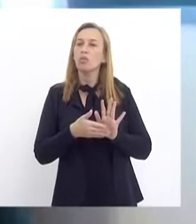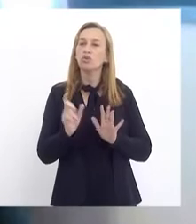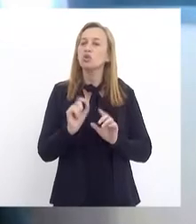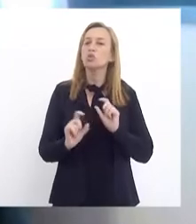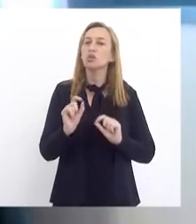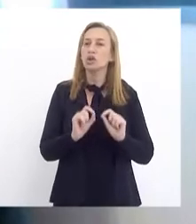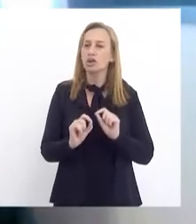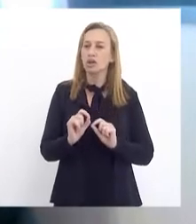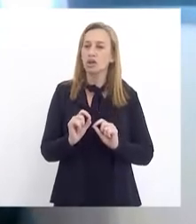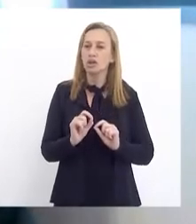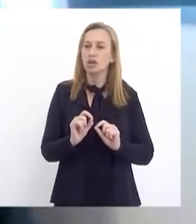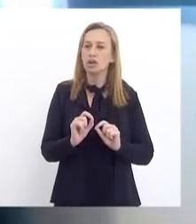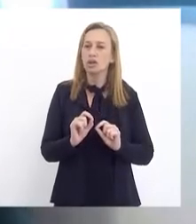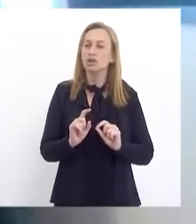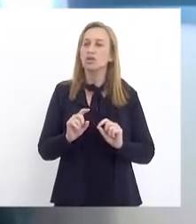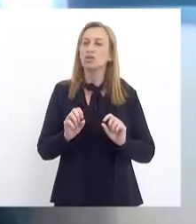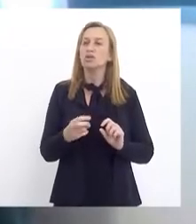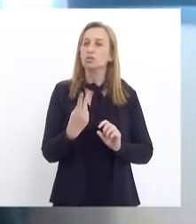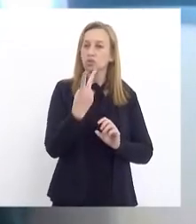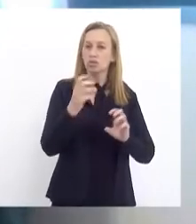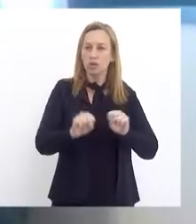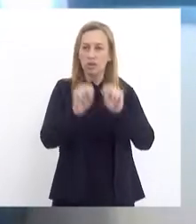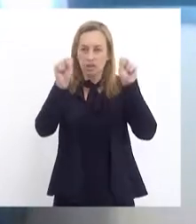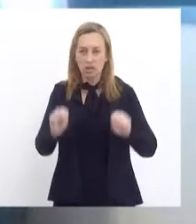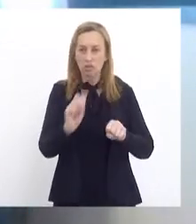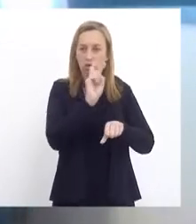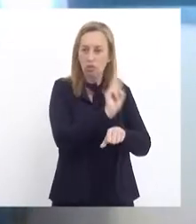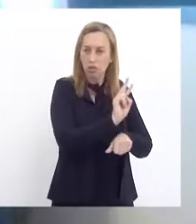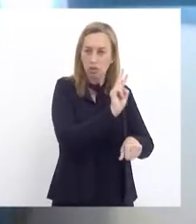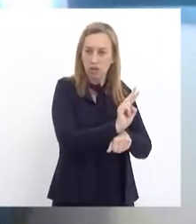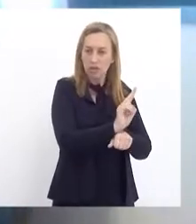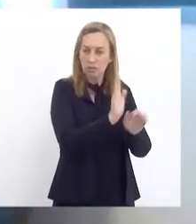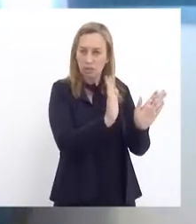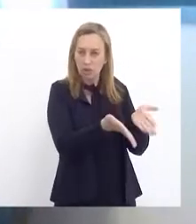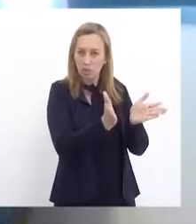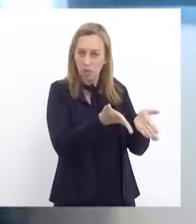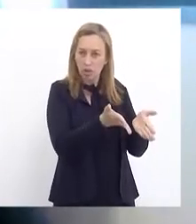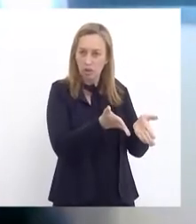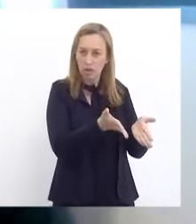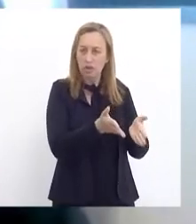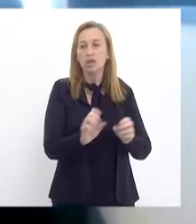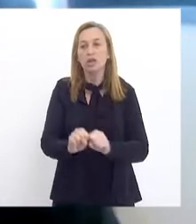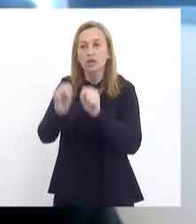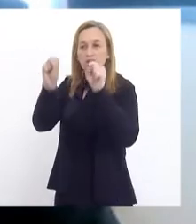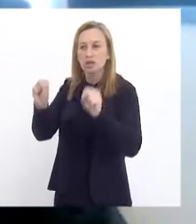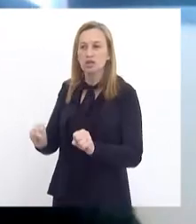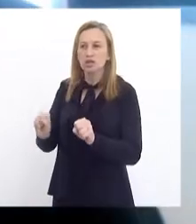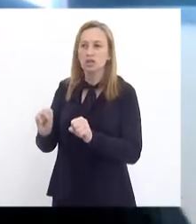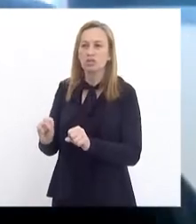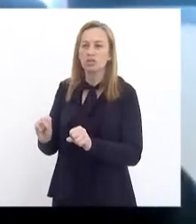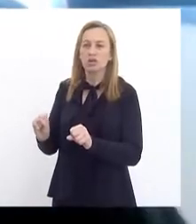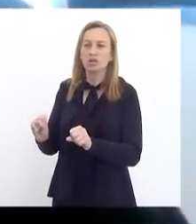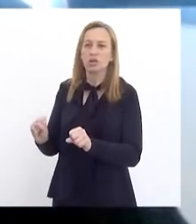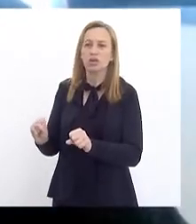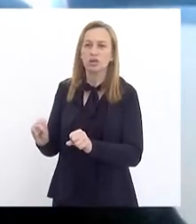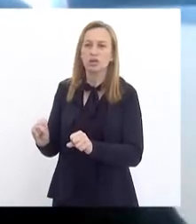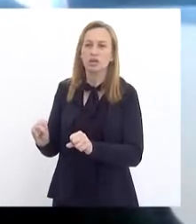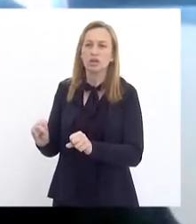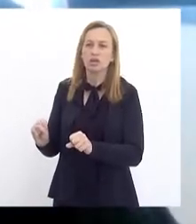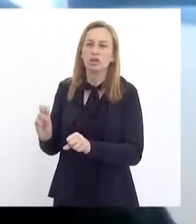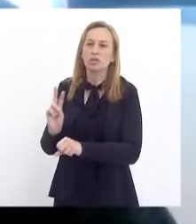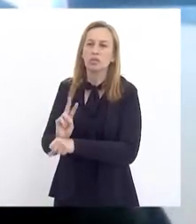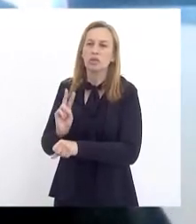dois sistemas, o sistema de proteção atual e o sistema de proteção da